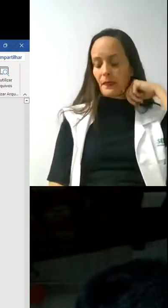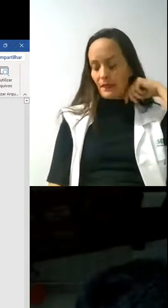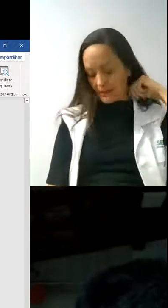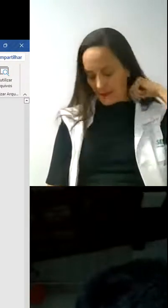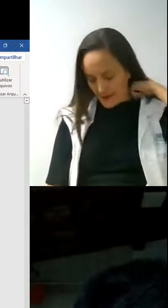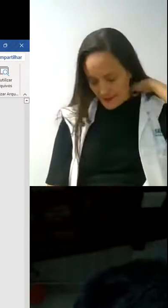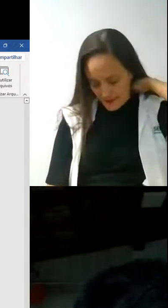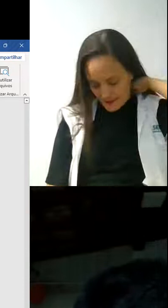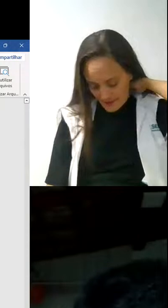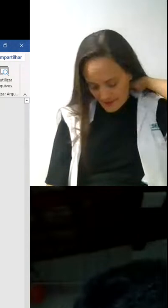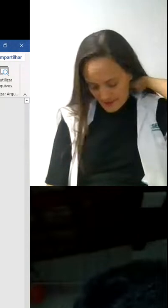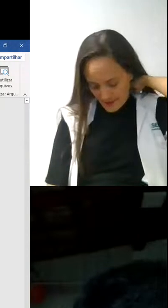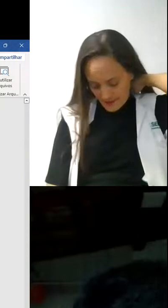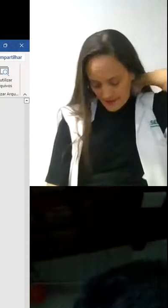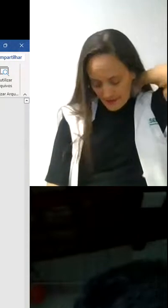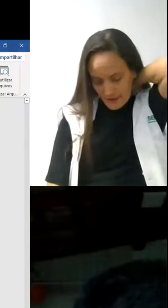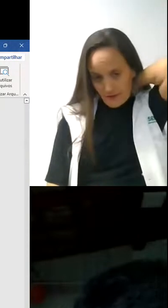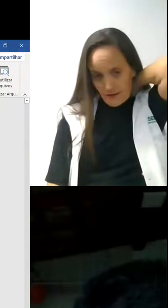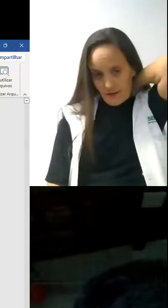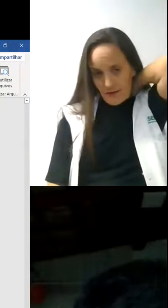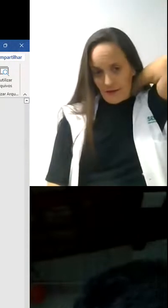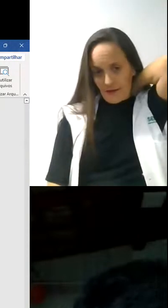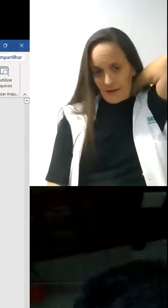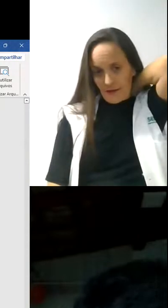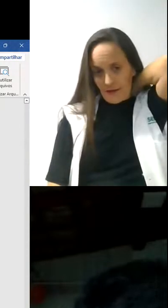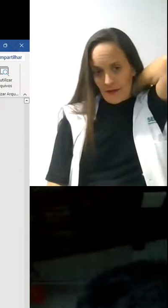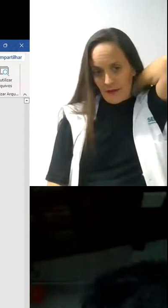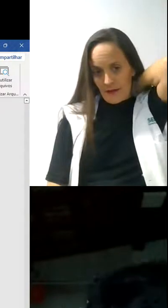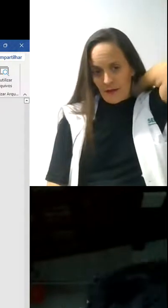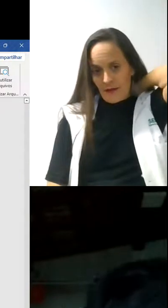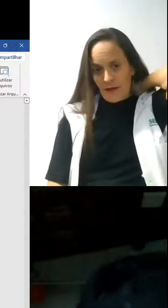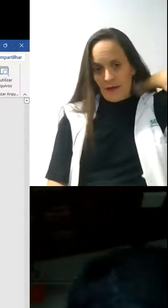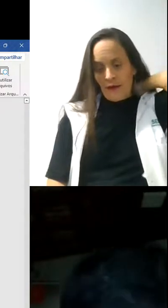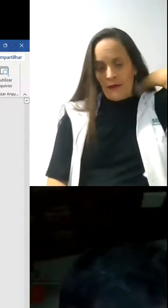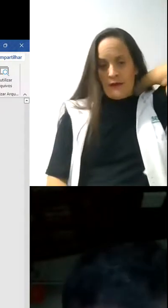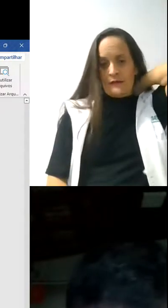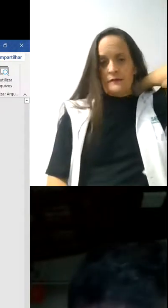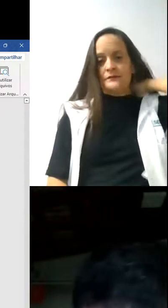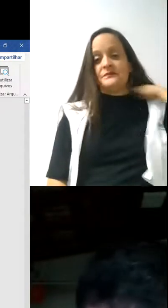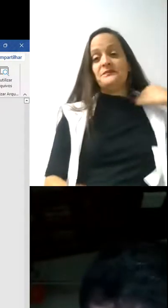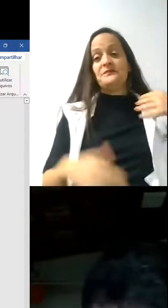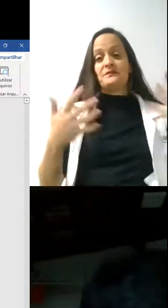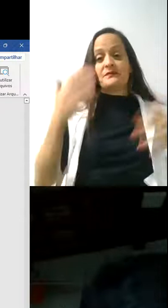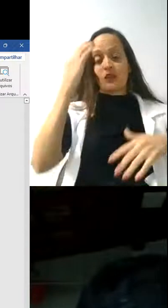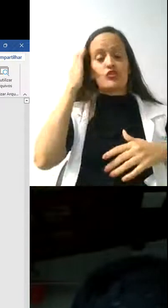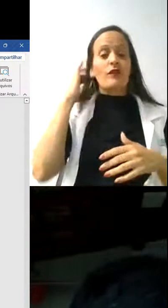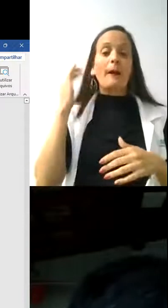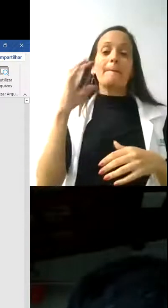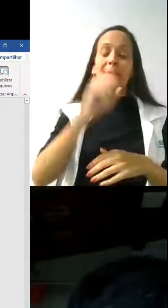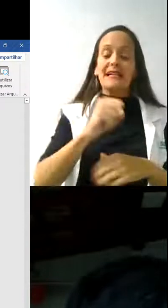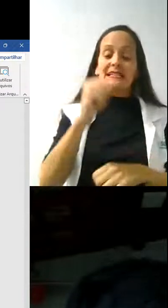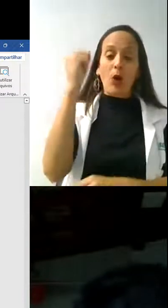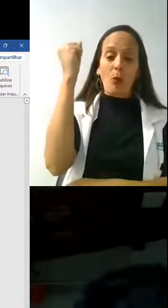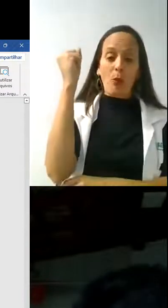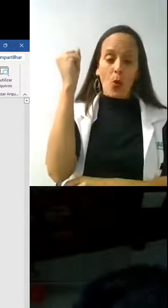Esse aqui é o poste que já existe lá, viu, pessoal? Ele vai ser substituído e, dependendo, muda o número do